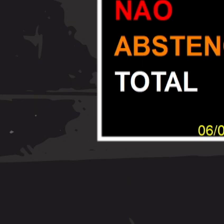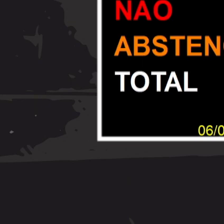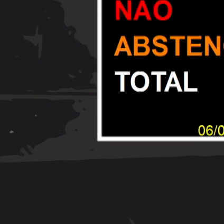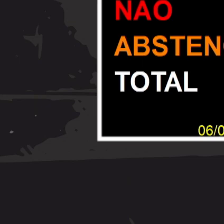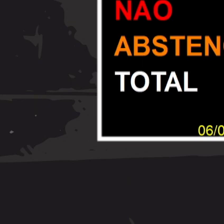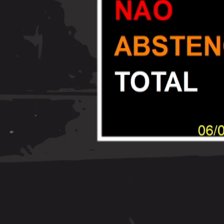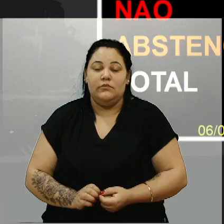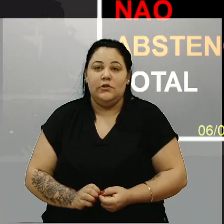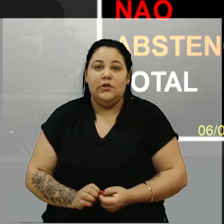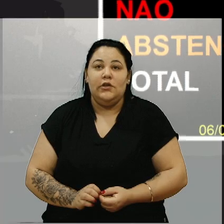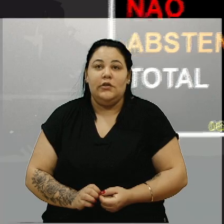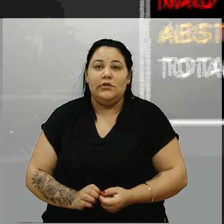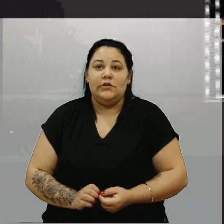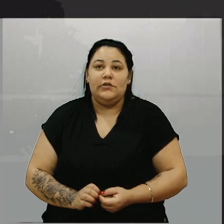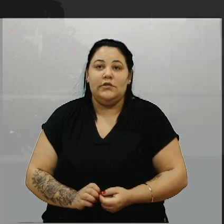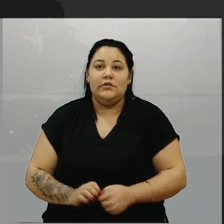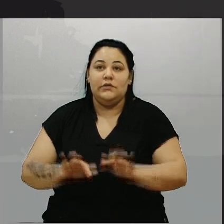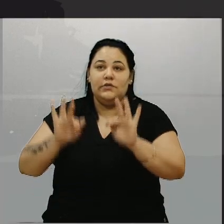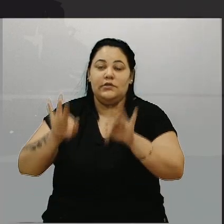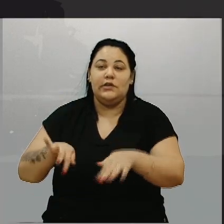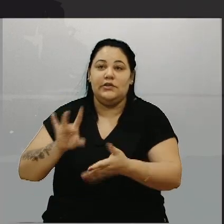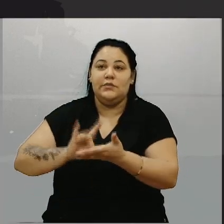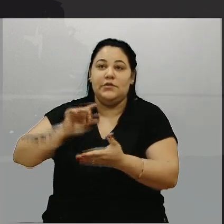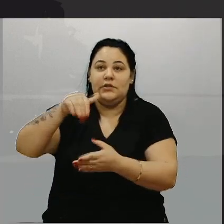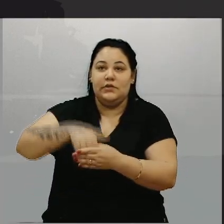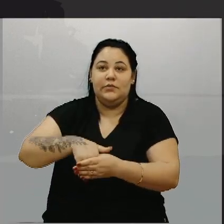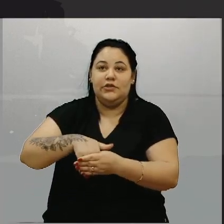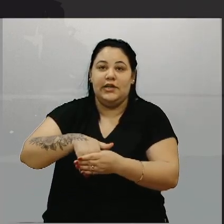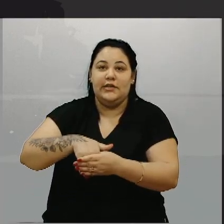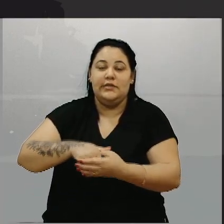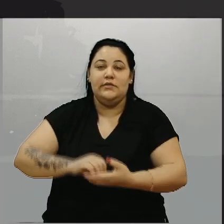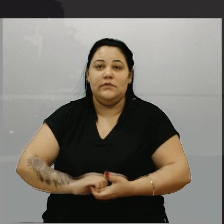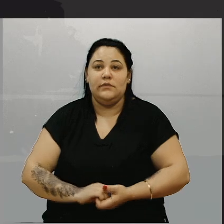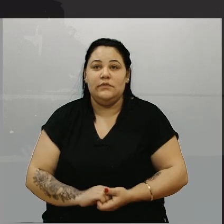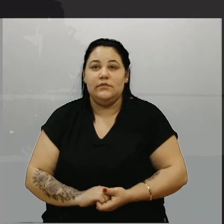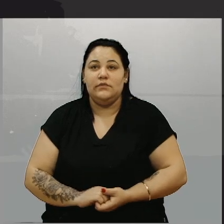Encerrado o registro dos votos, encerrada a votação.